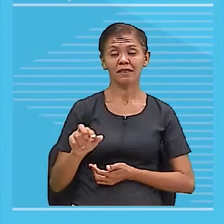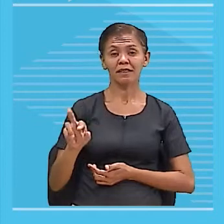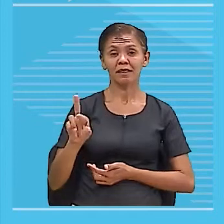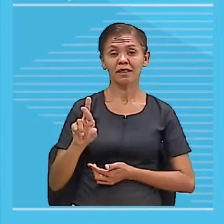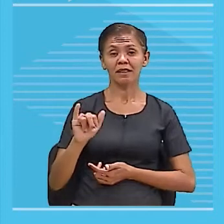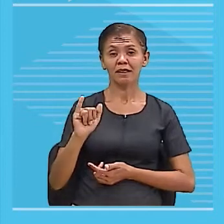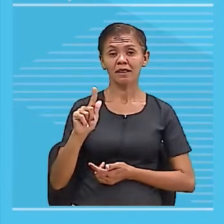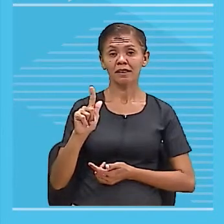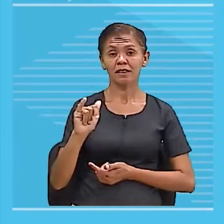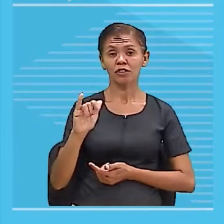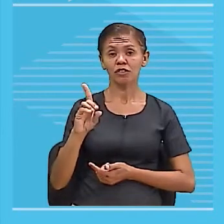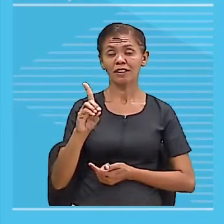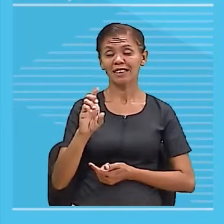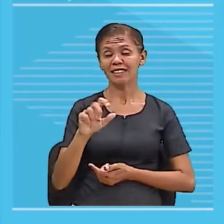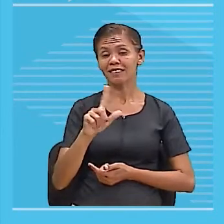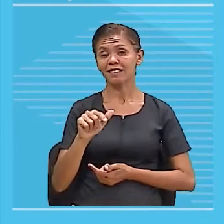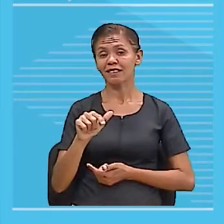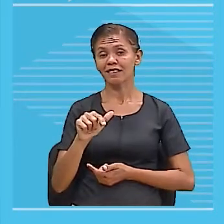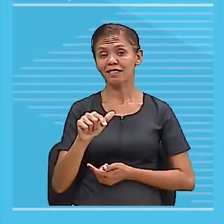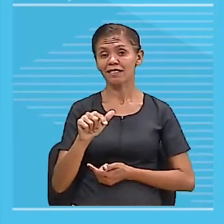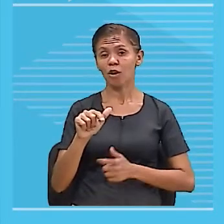a rigidez dele é 3, né?